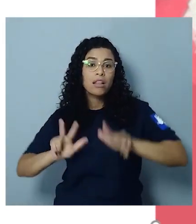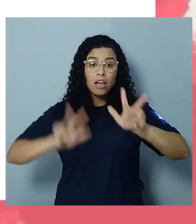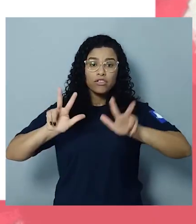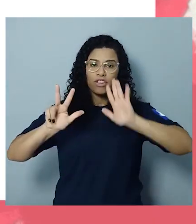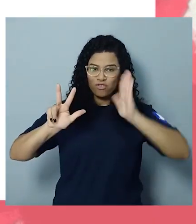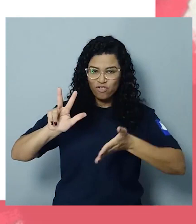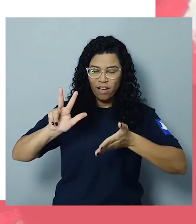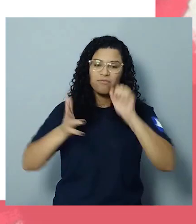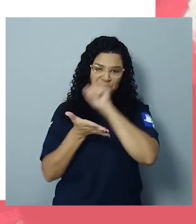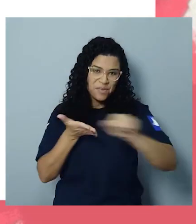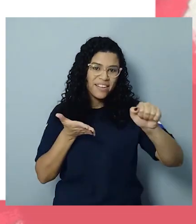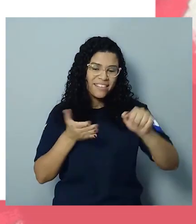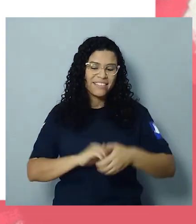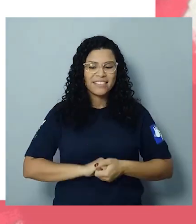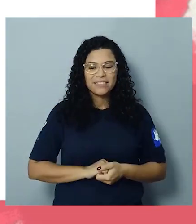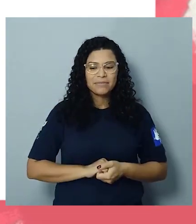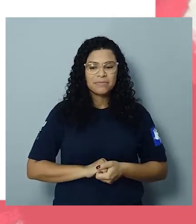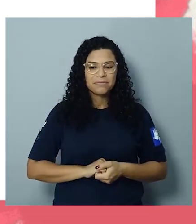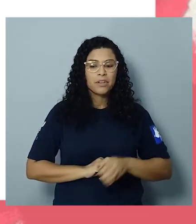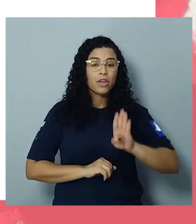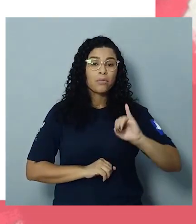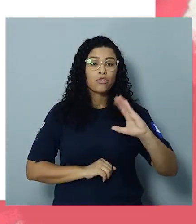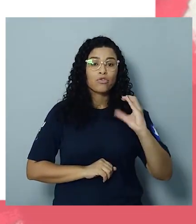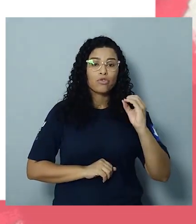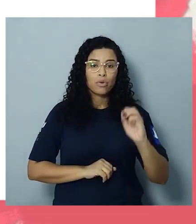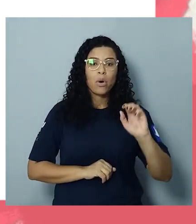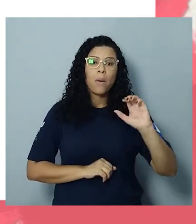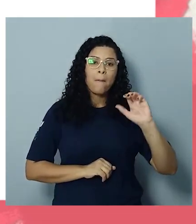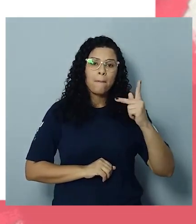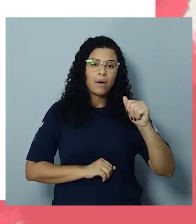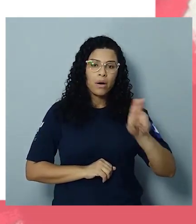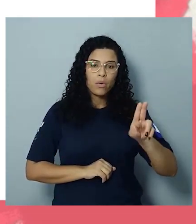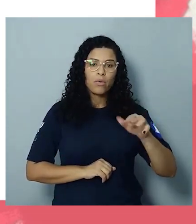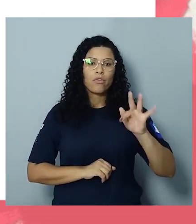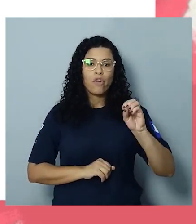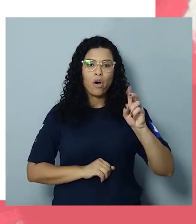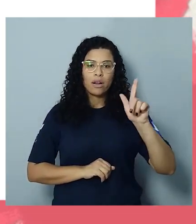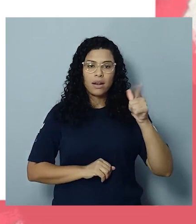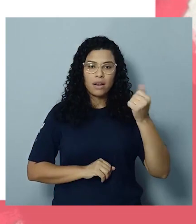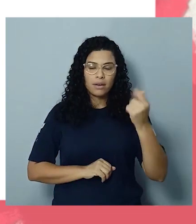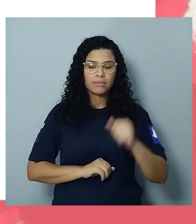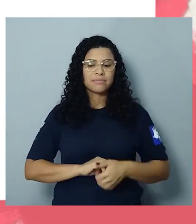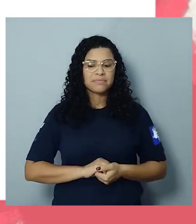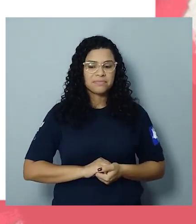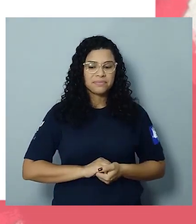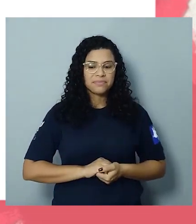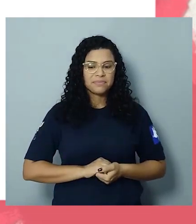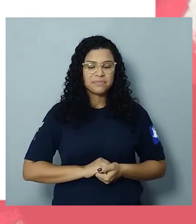já escrevi lagartixa vou apagar bicho-pau grilo bicho-folha lesma